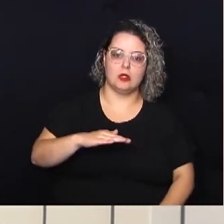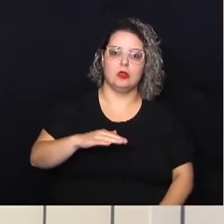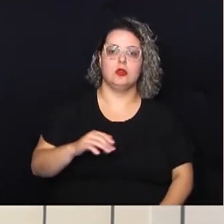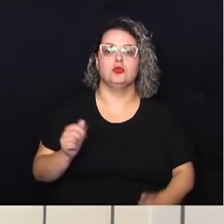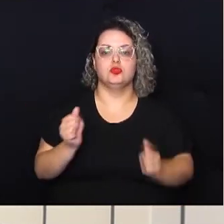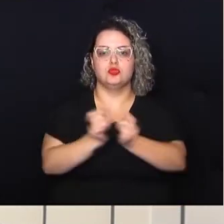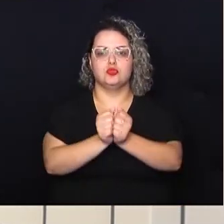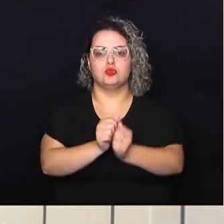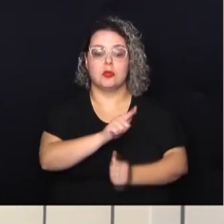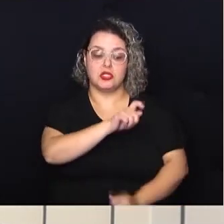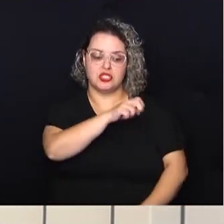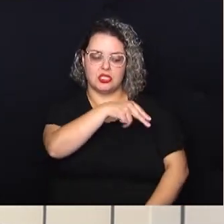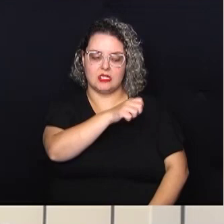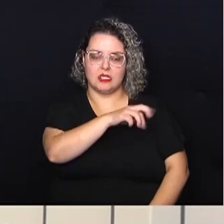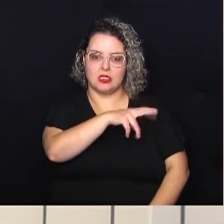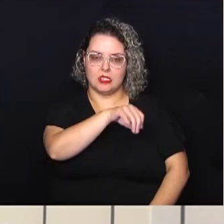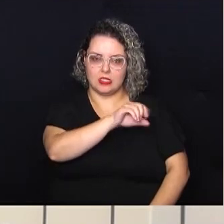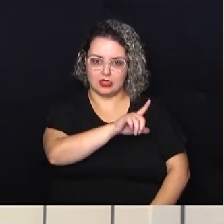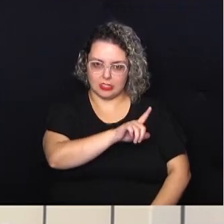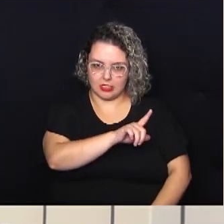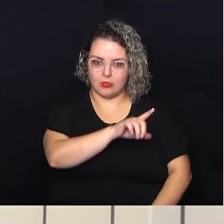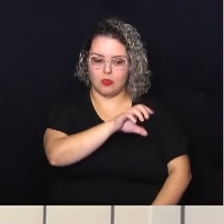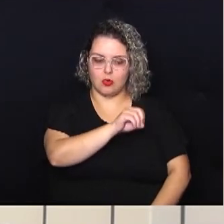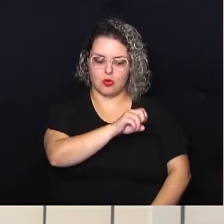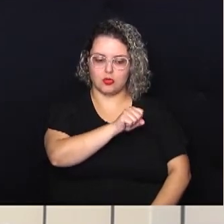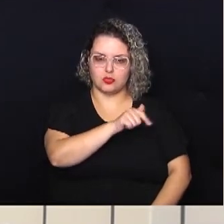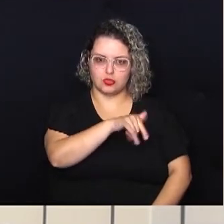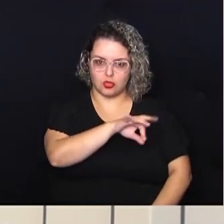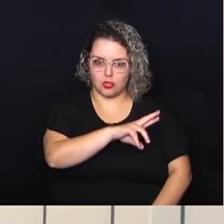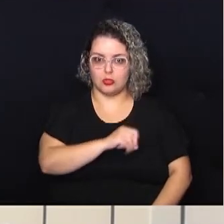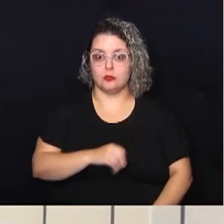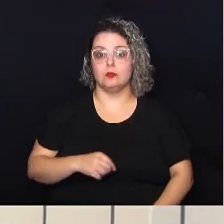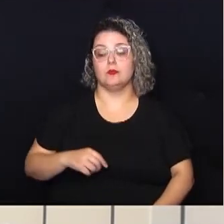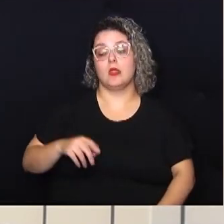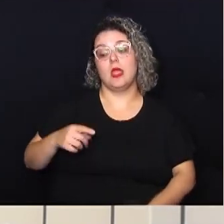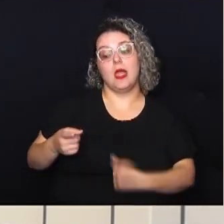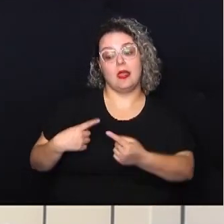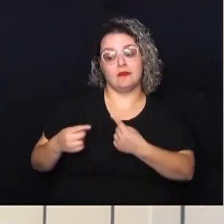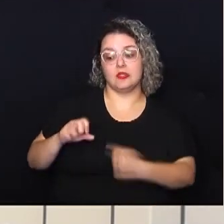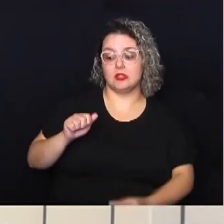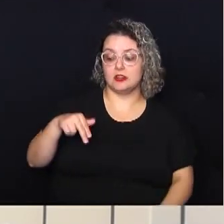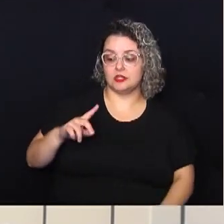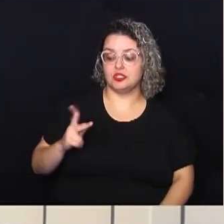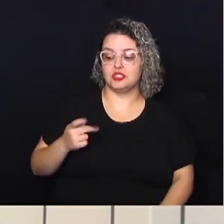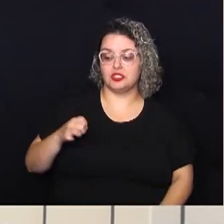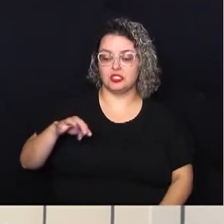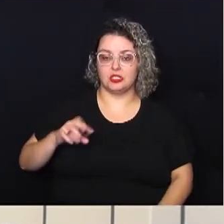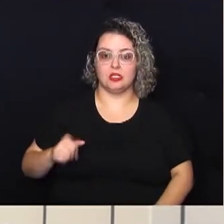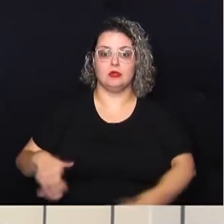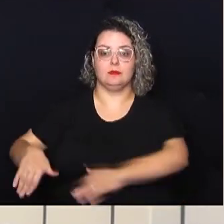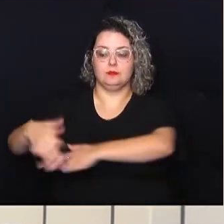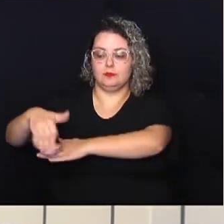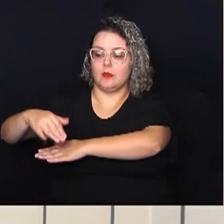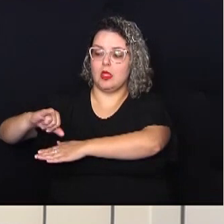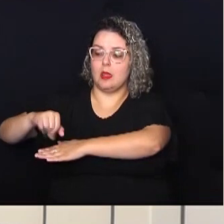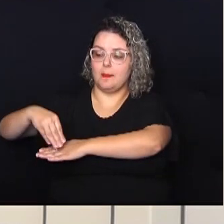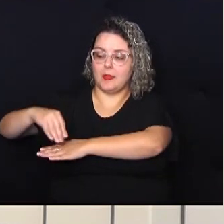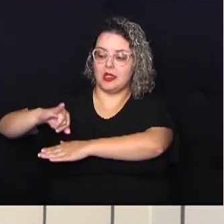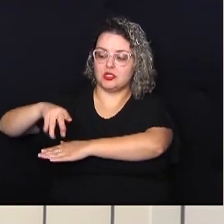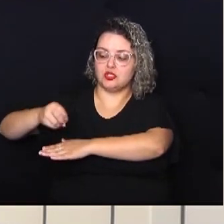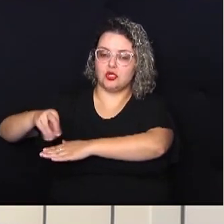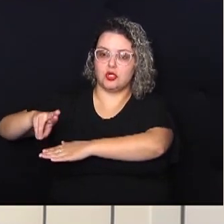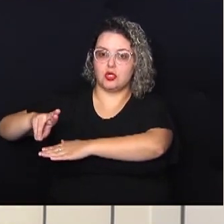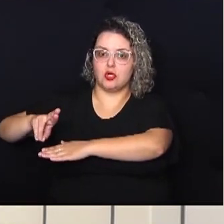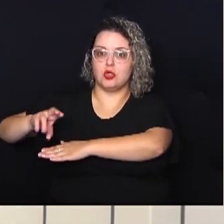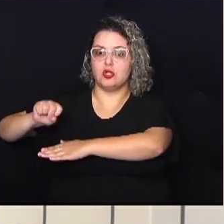General Osório. Na mesma direção, a Avenida Anchieta vai ser interrompida entre as ruas Major Solon e também a